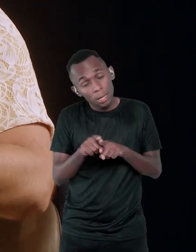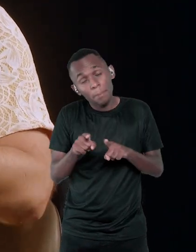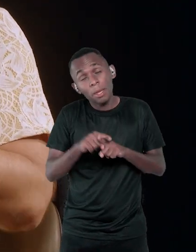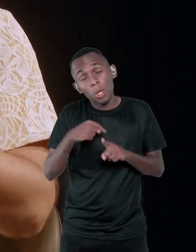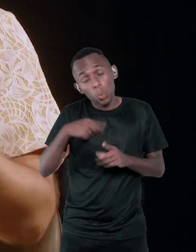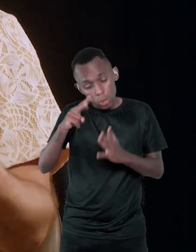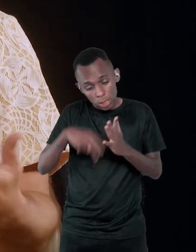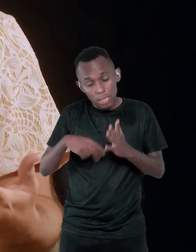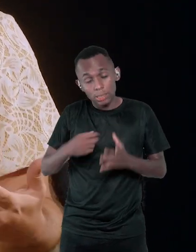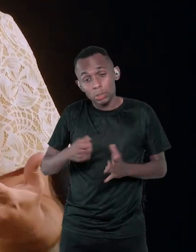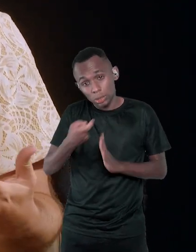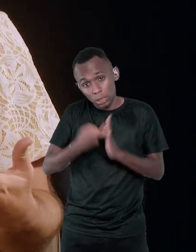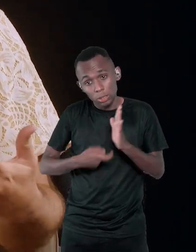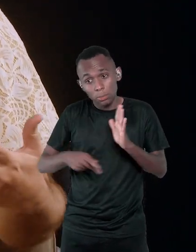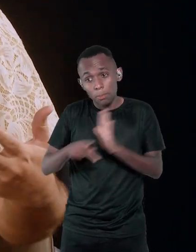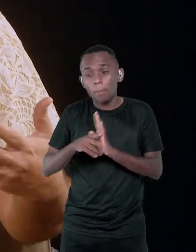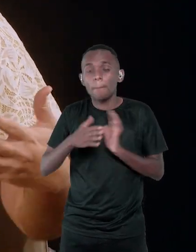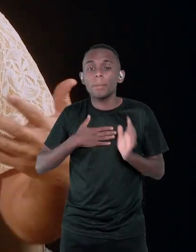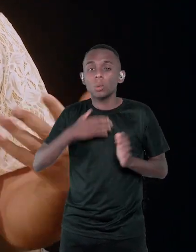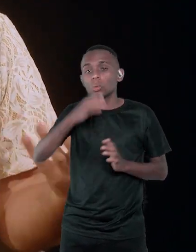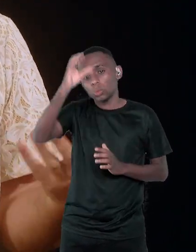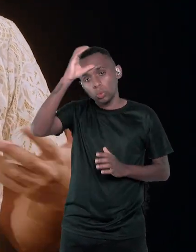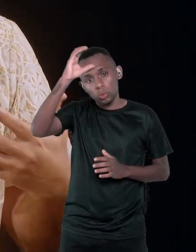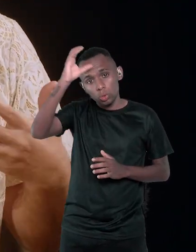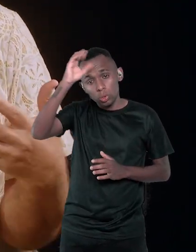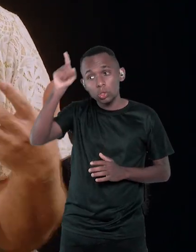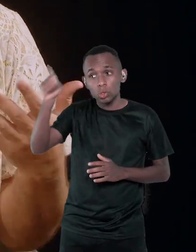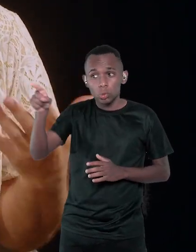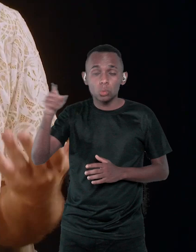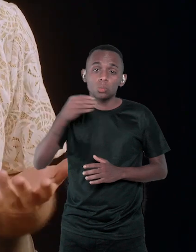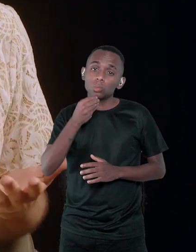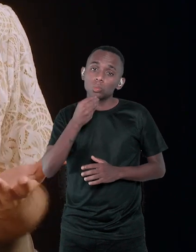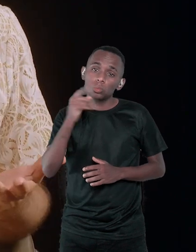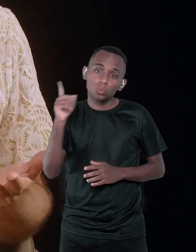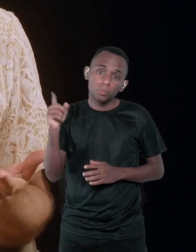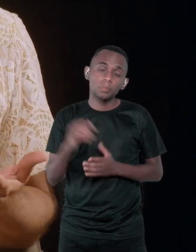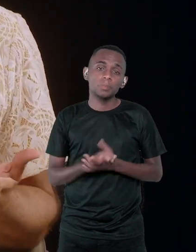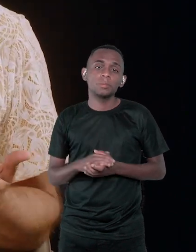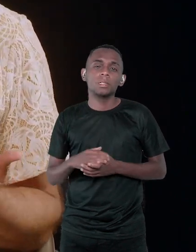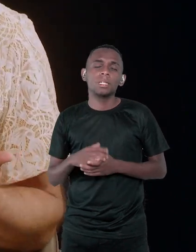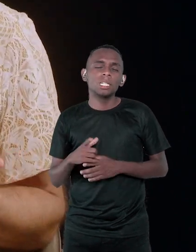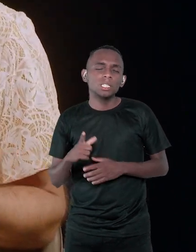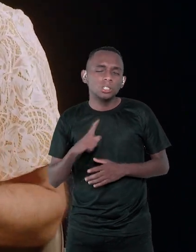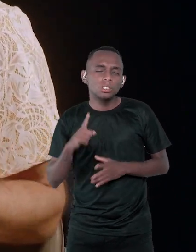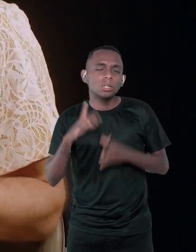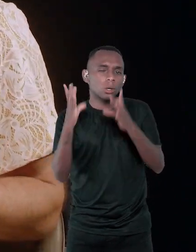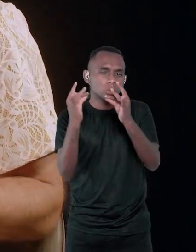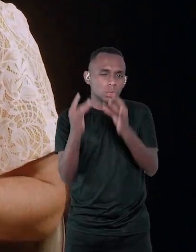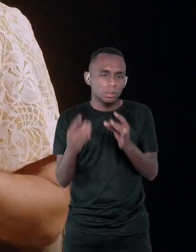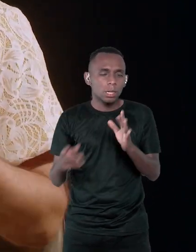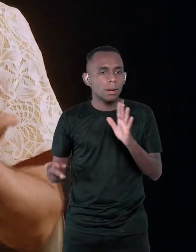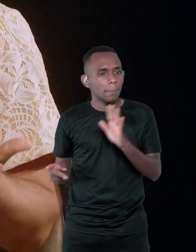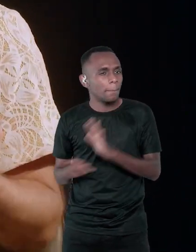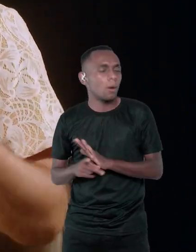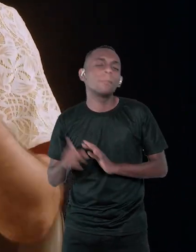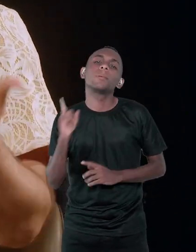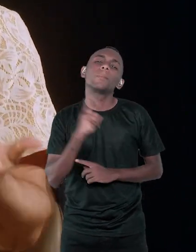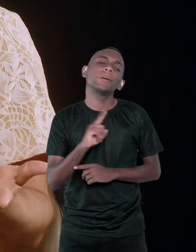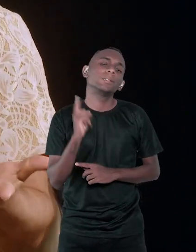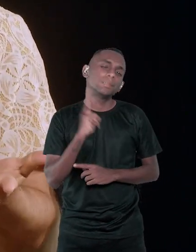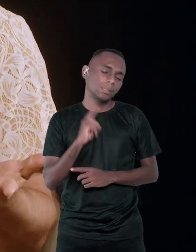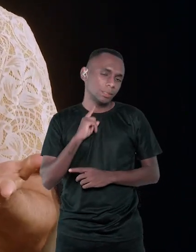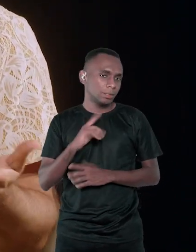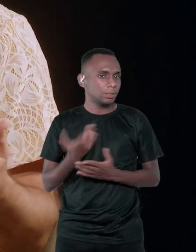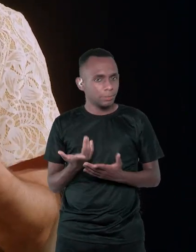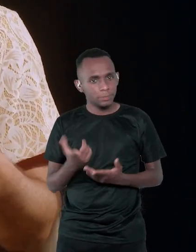também, que, além do que, tinha um certo charme de ter uma certa mineirice ali no meio. Né? Ele tem um